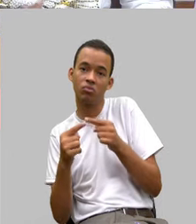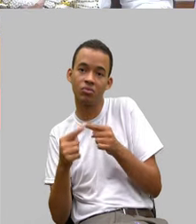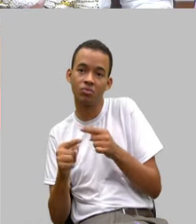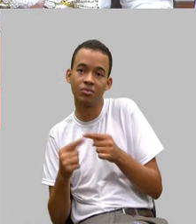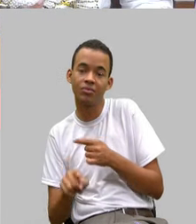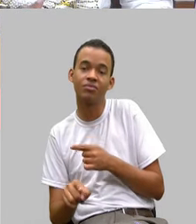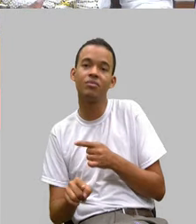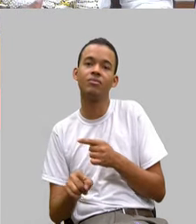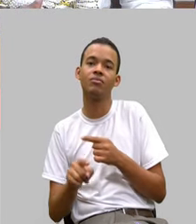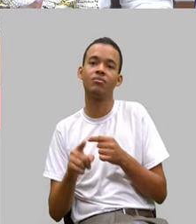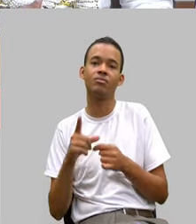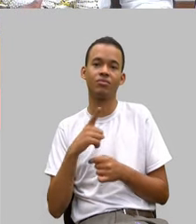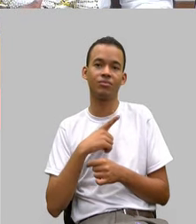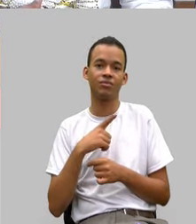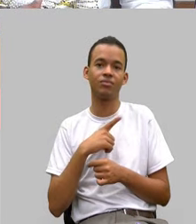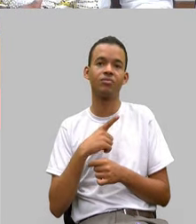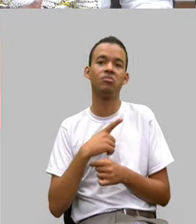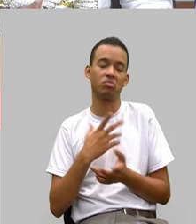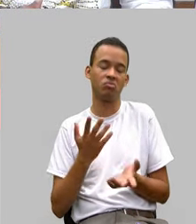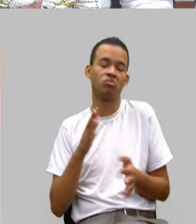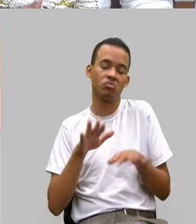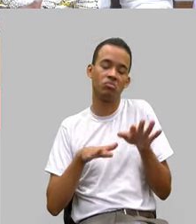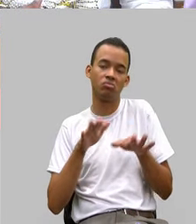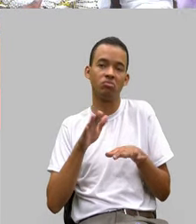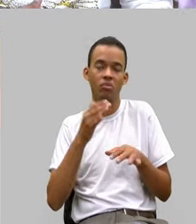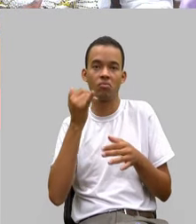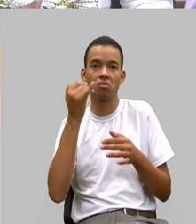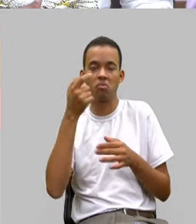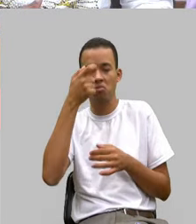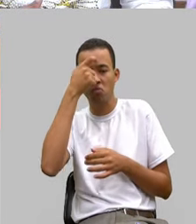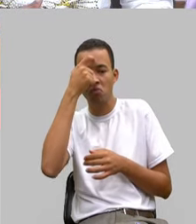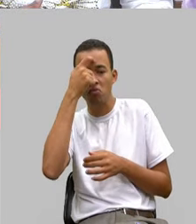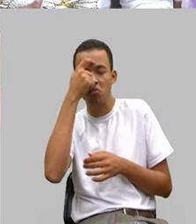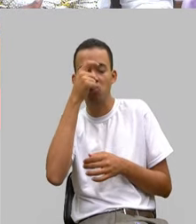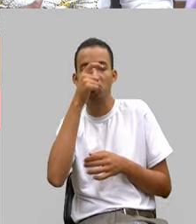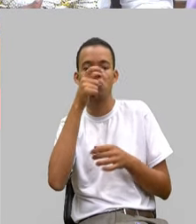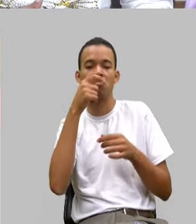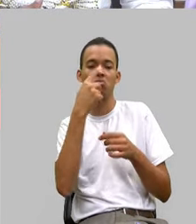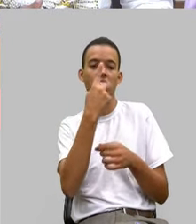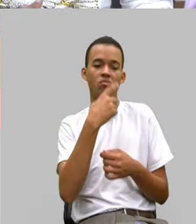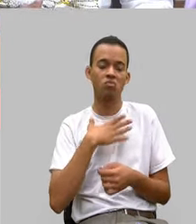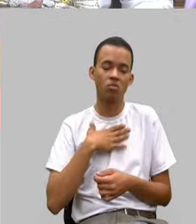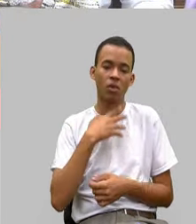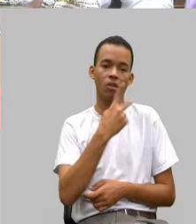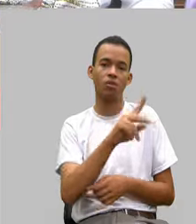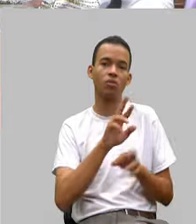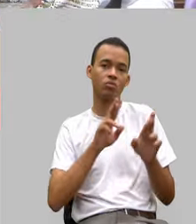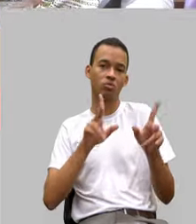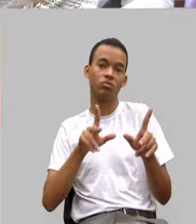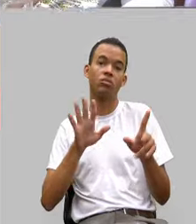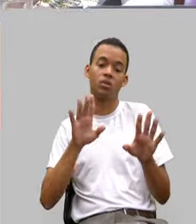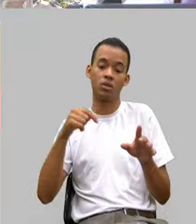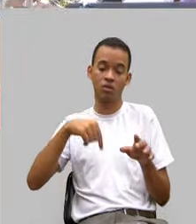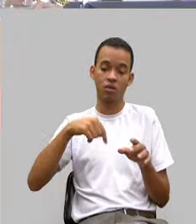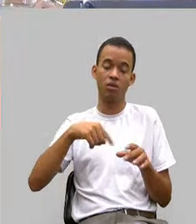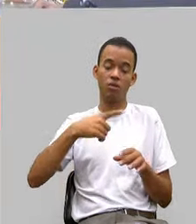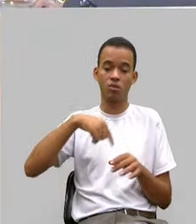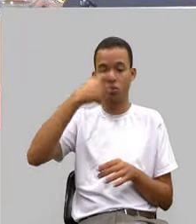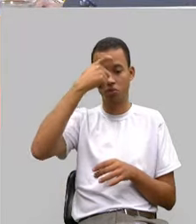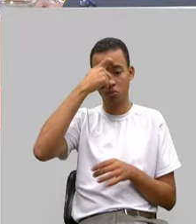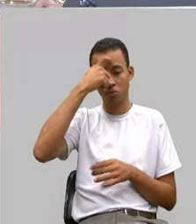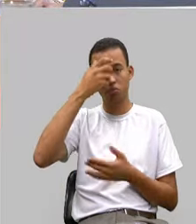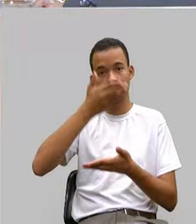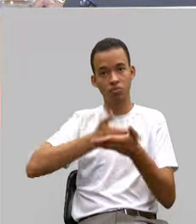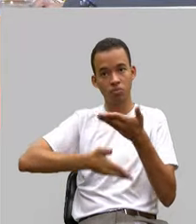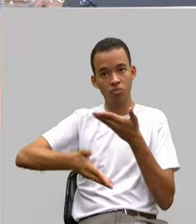gente tem tem divergências em algumas ideias tem convergências em outras aqui nós estamos num convergência de ideias mas sempre de maneira muito